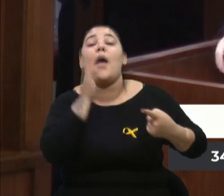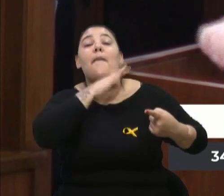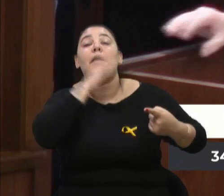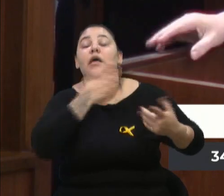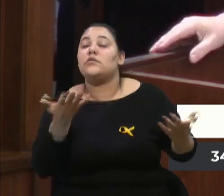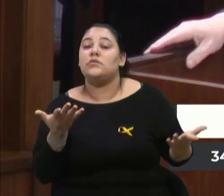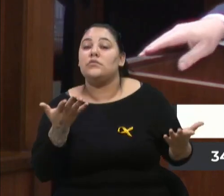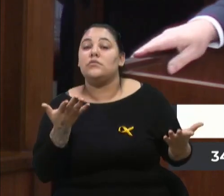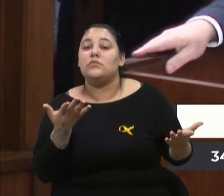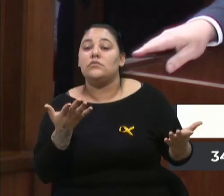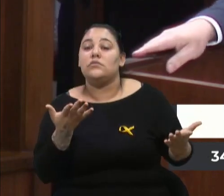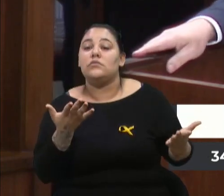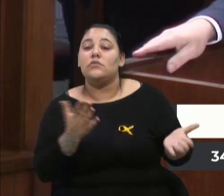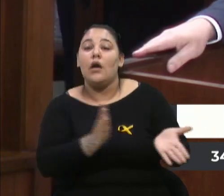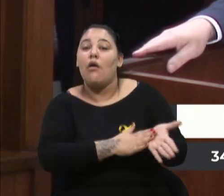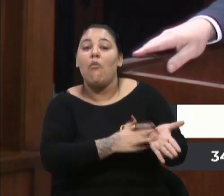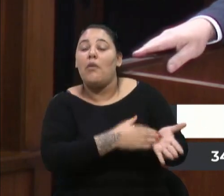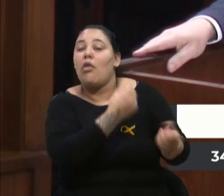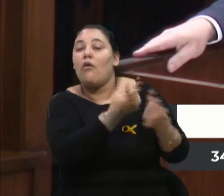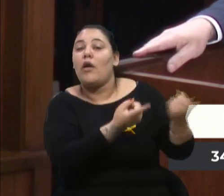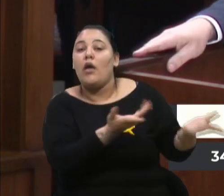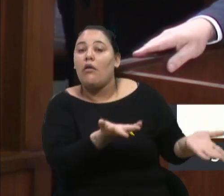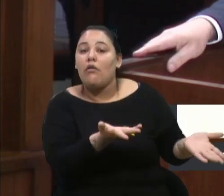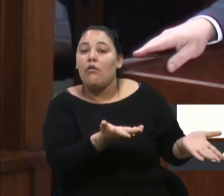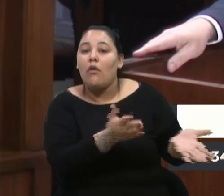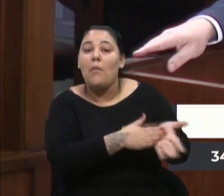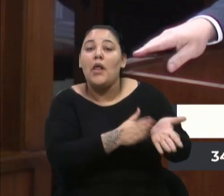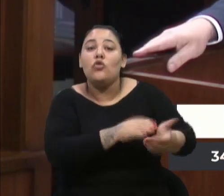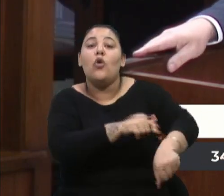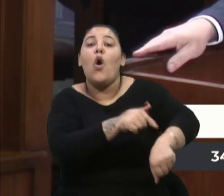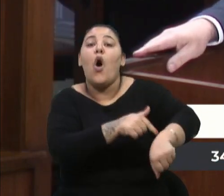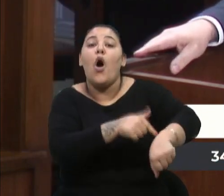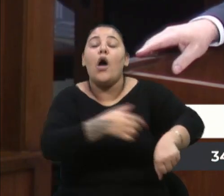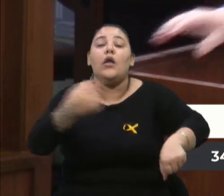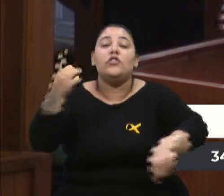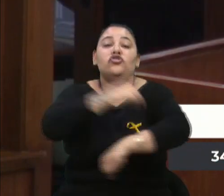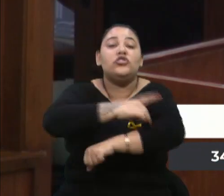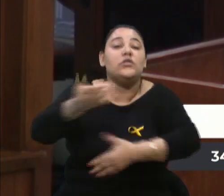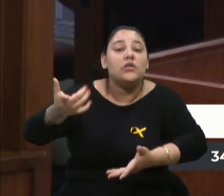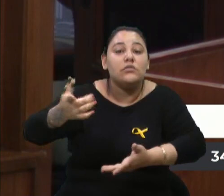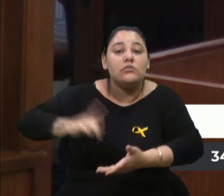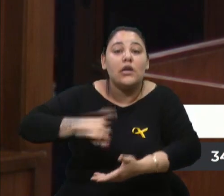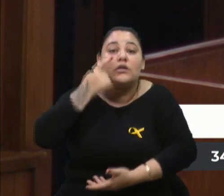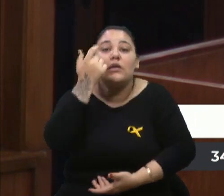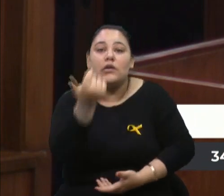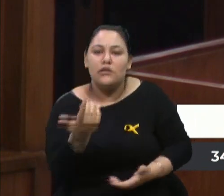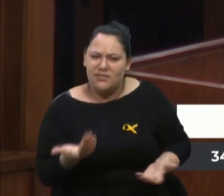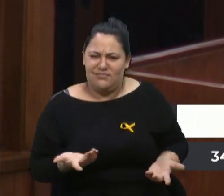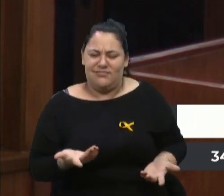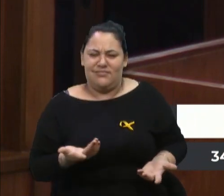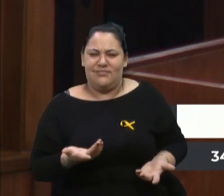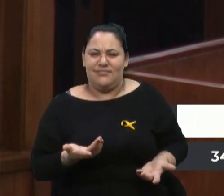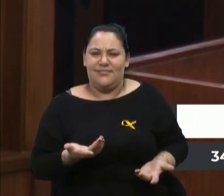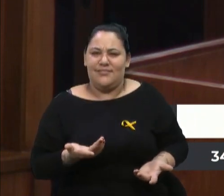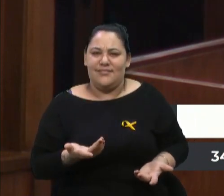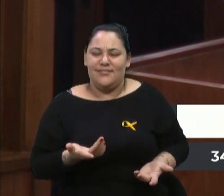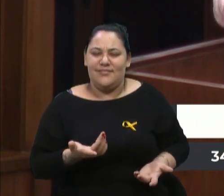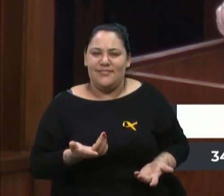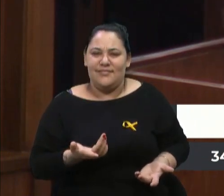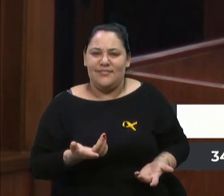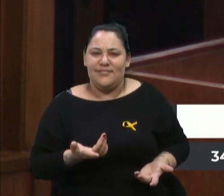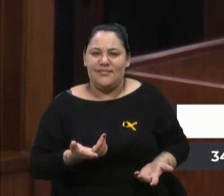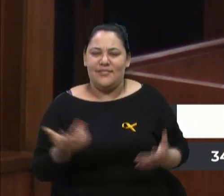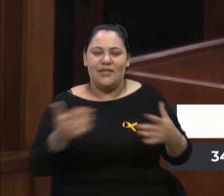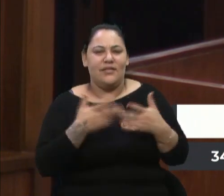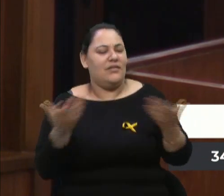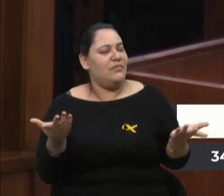sendo cobrado por alguém? Por algum grupo? Tem um interesse nessa matéria aí? Então,